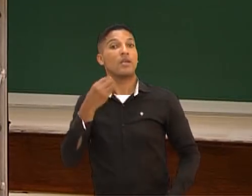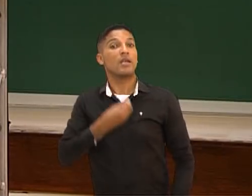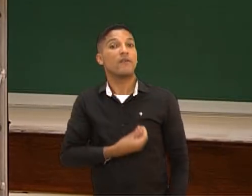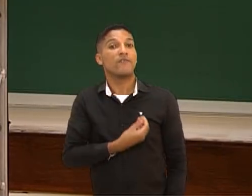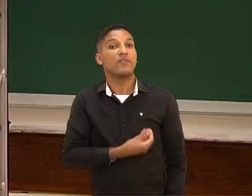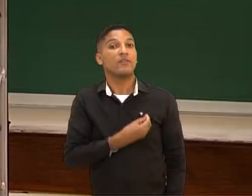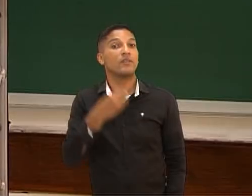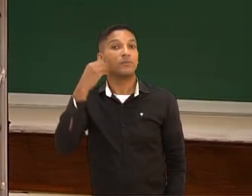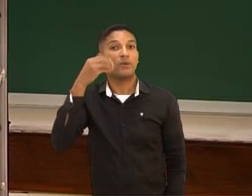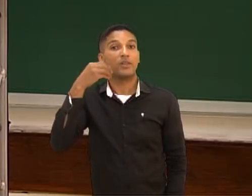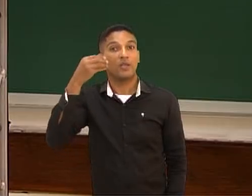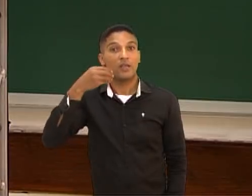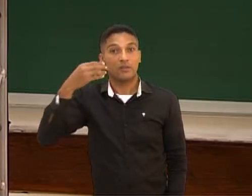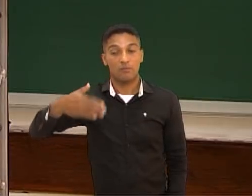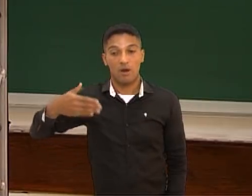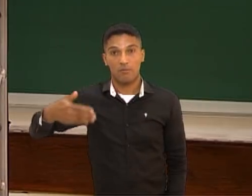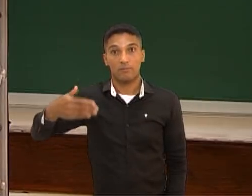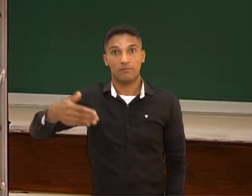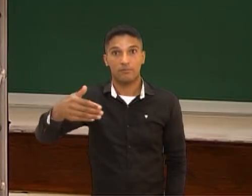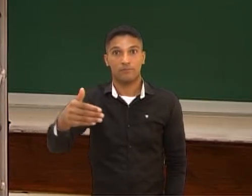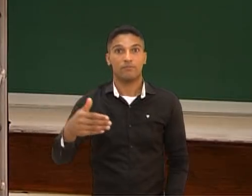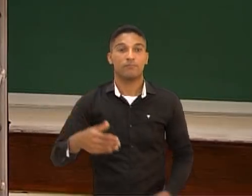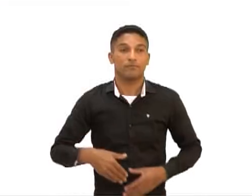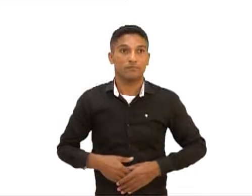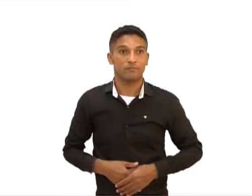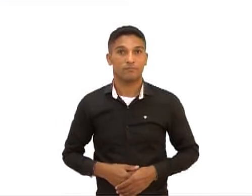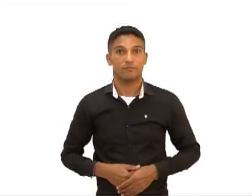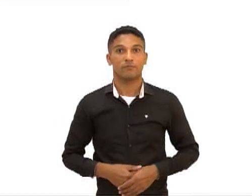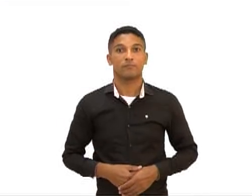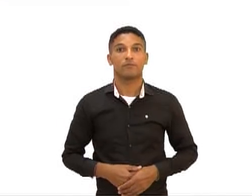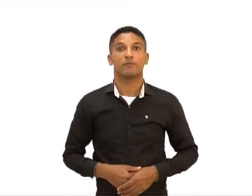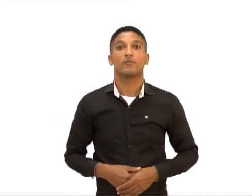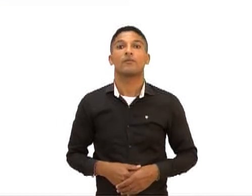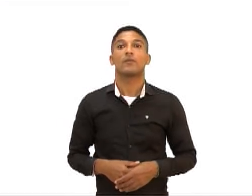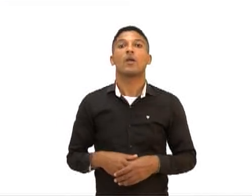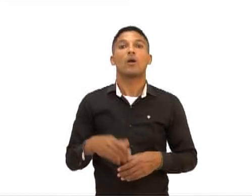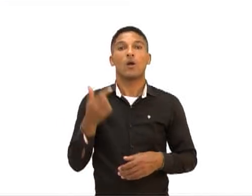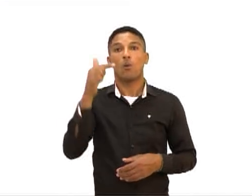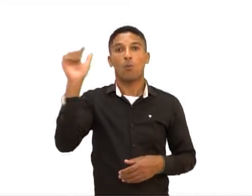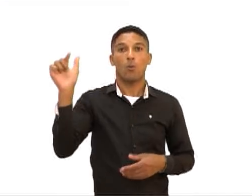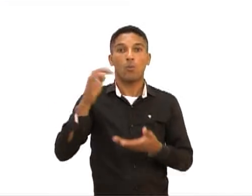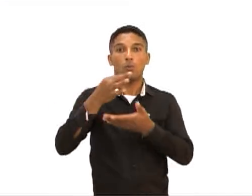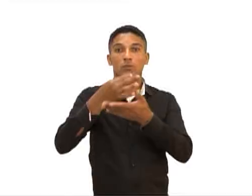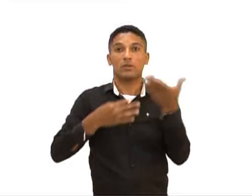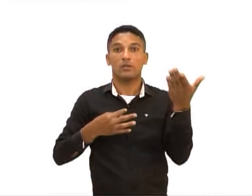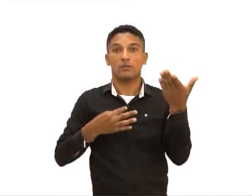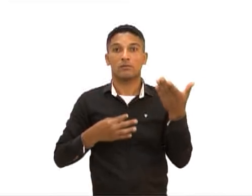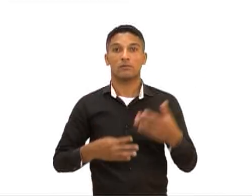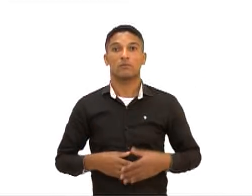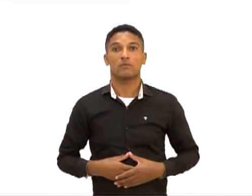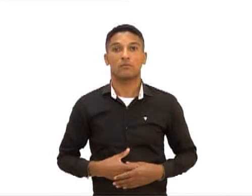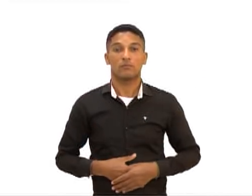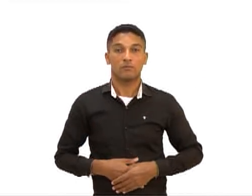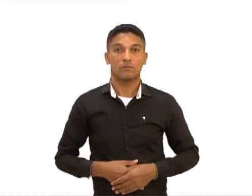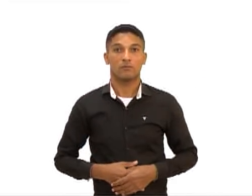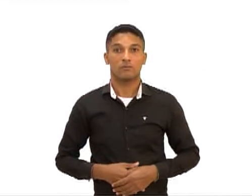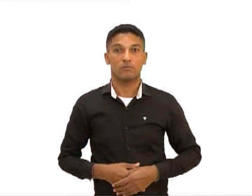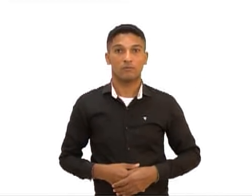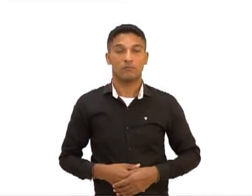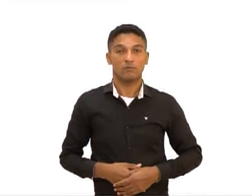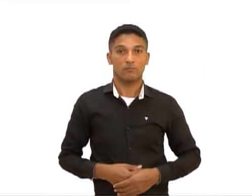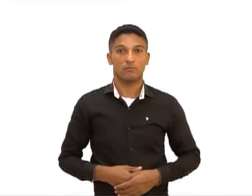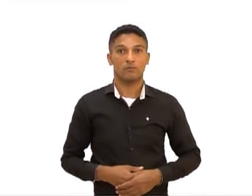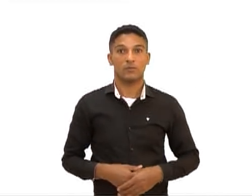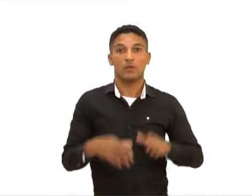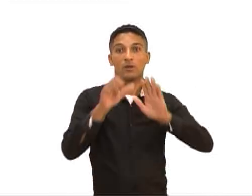tempo passa, ok? Vamos para mais um textinho aqui, vamos ler comigo. Então acompanhem a leitura.